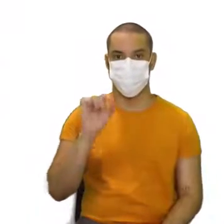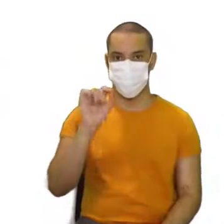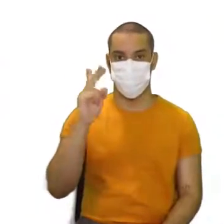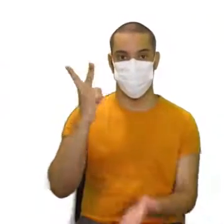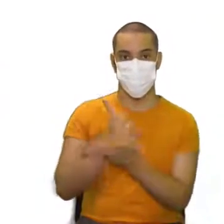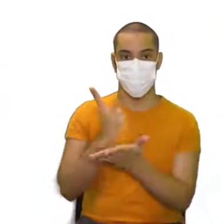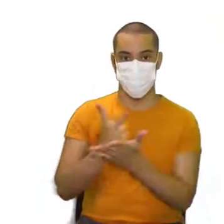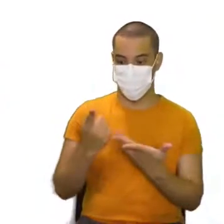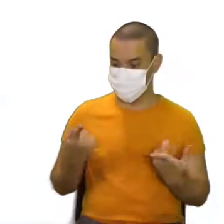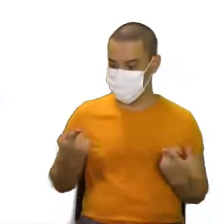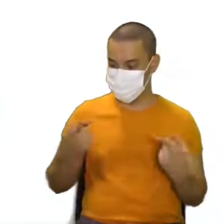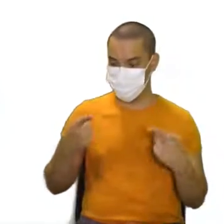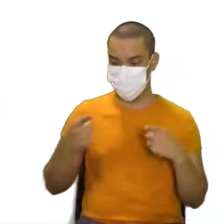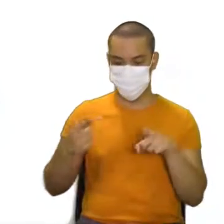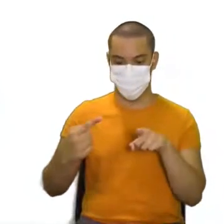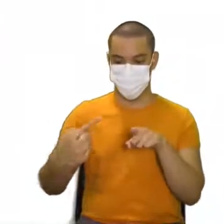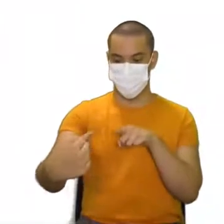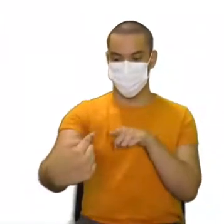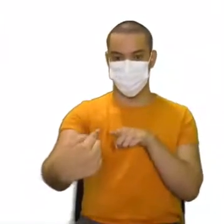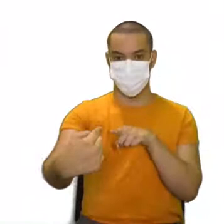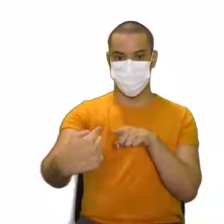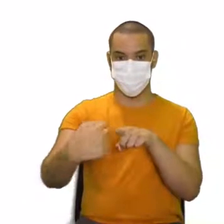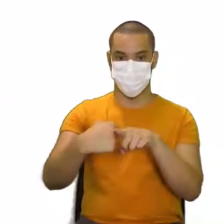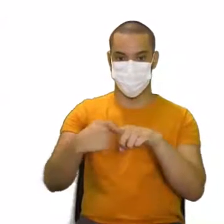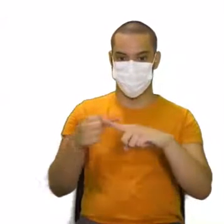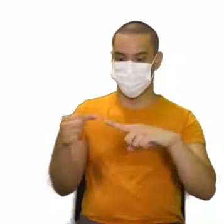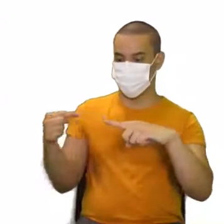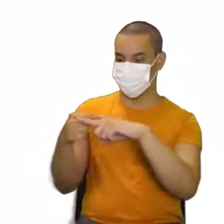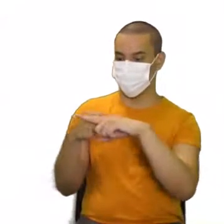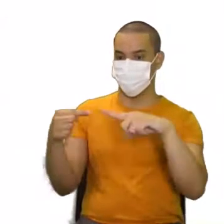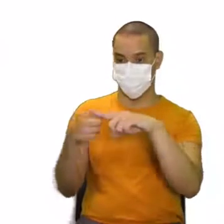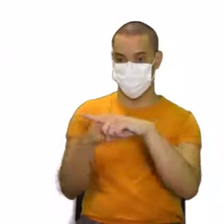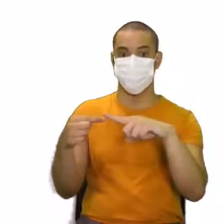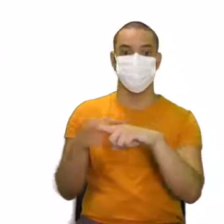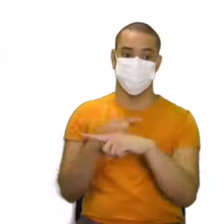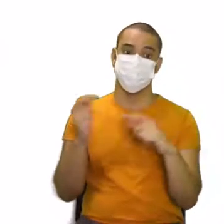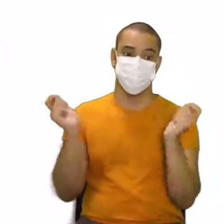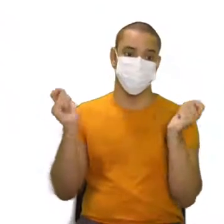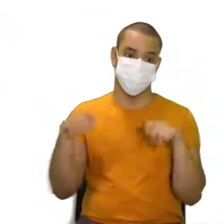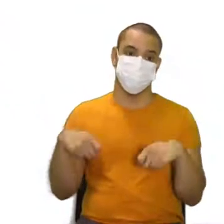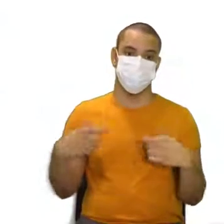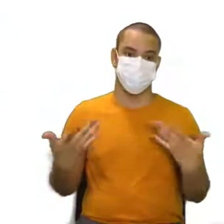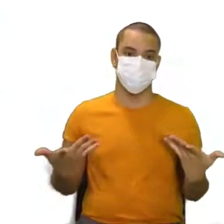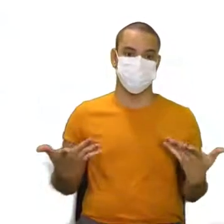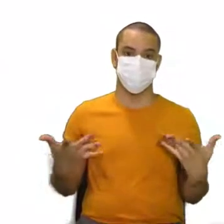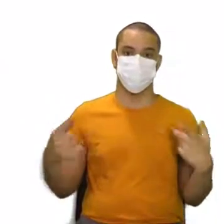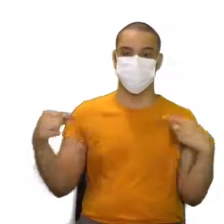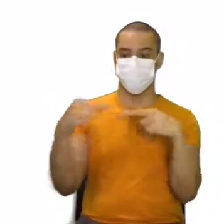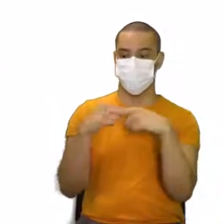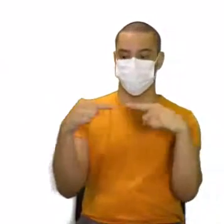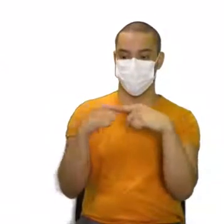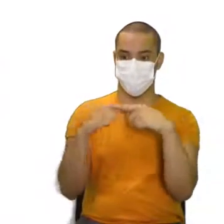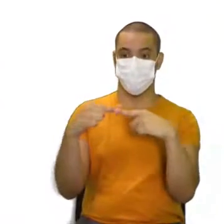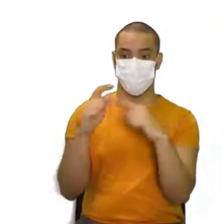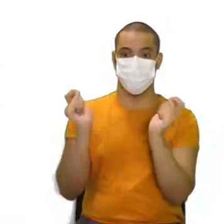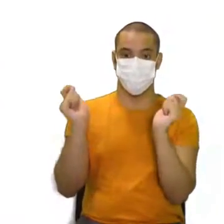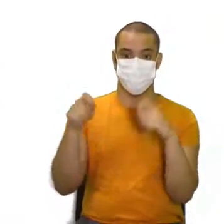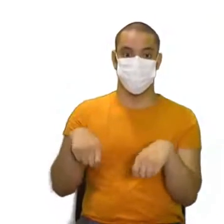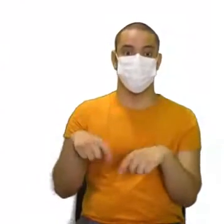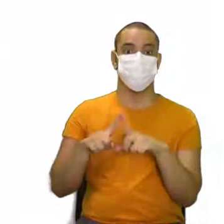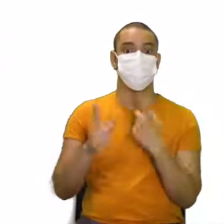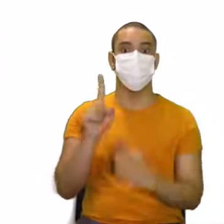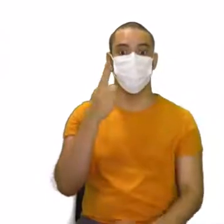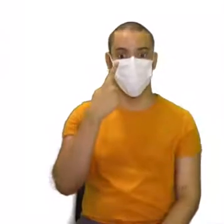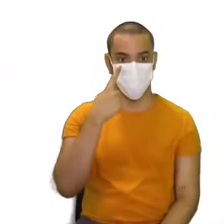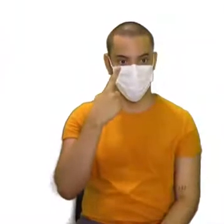e sentido oposto então Aqui ó pode ser que esteja direcionada para cá mas olha que